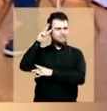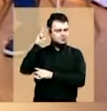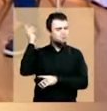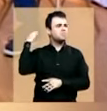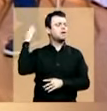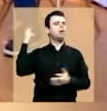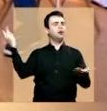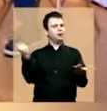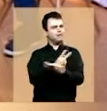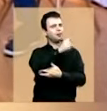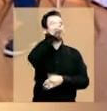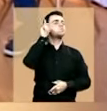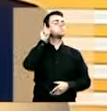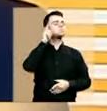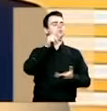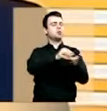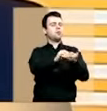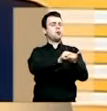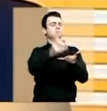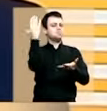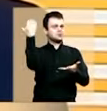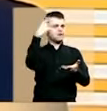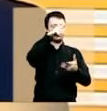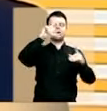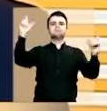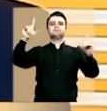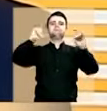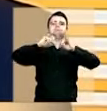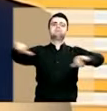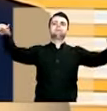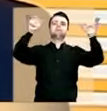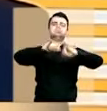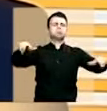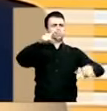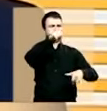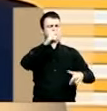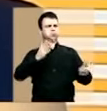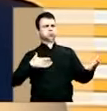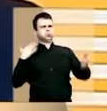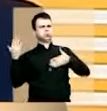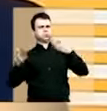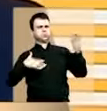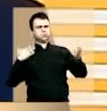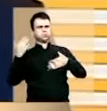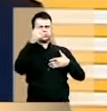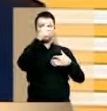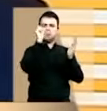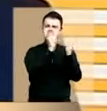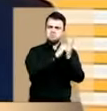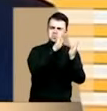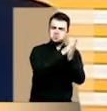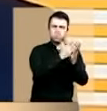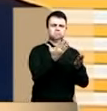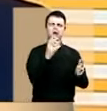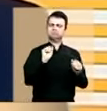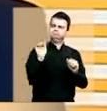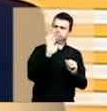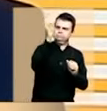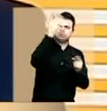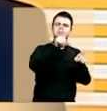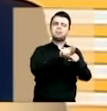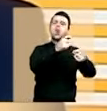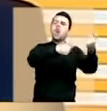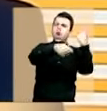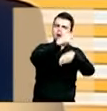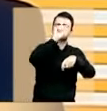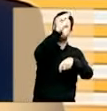desse caso de Nova York, que as notícias que chegavam para nós eram as multas altíssimas que chegavam, inclusive nos estabelecimentos